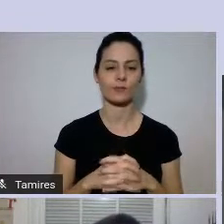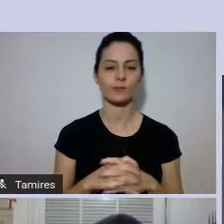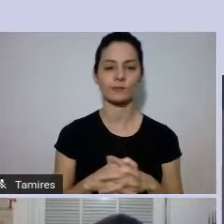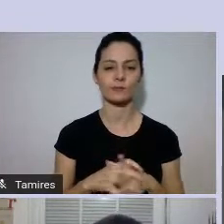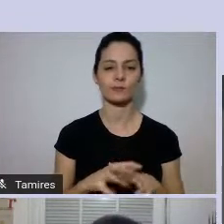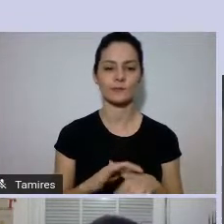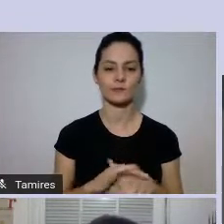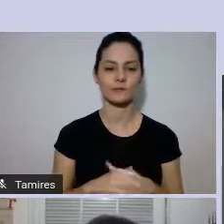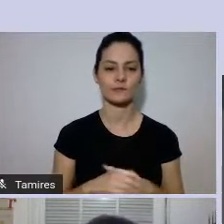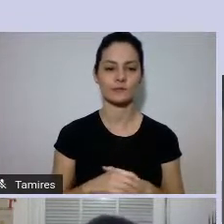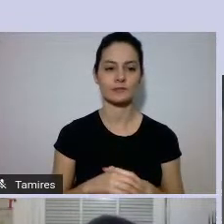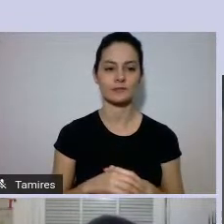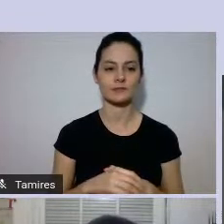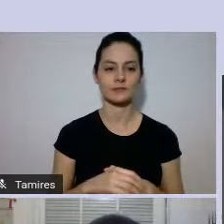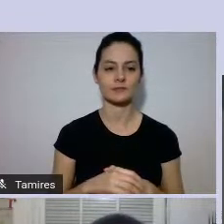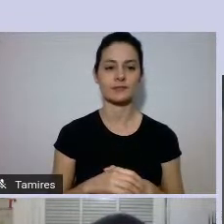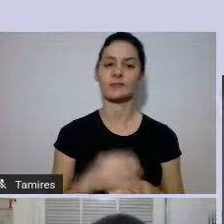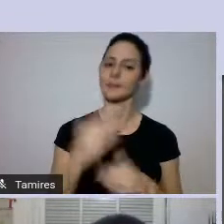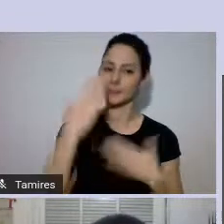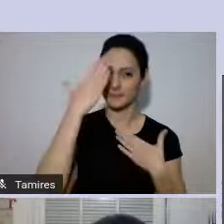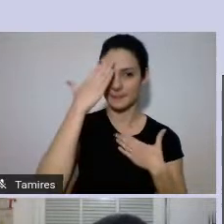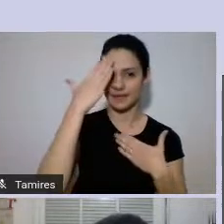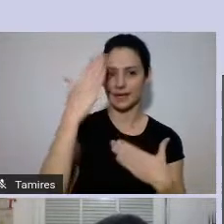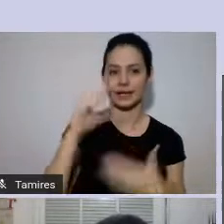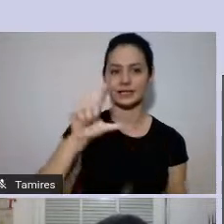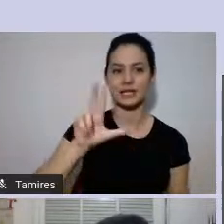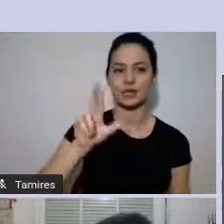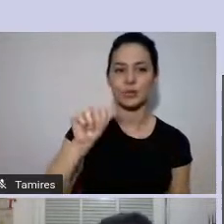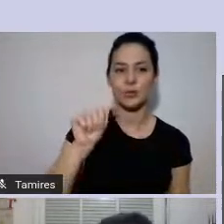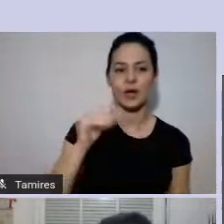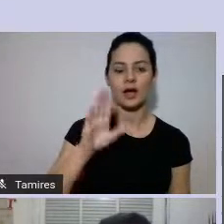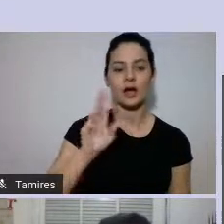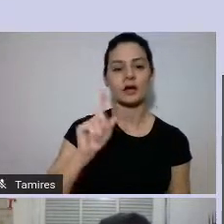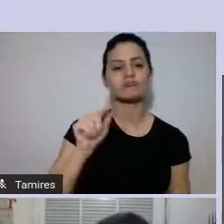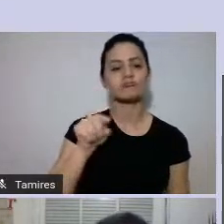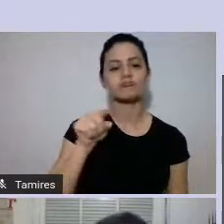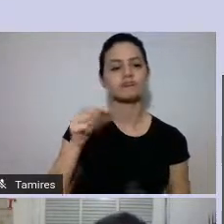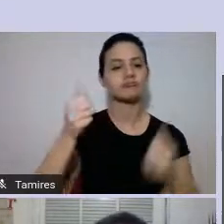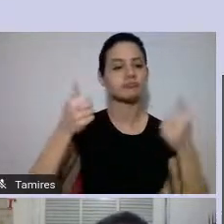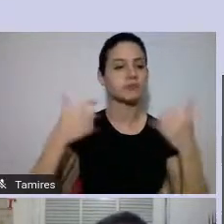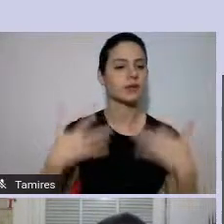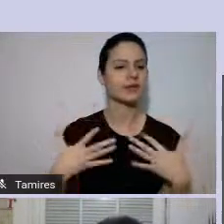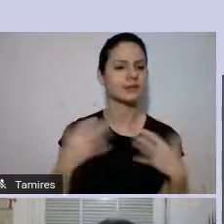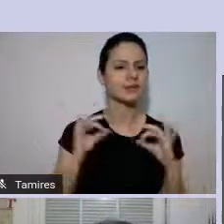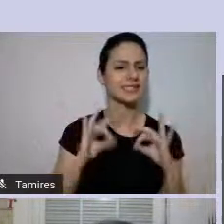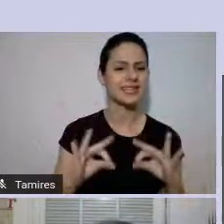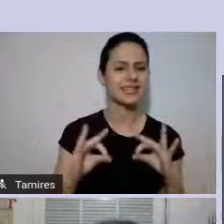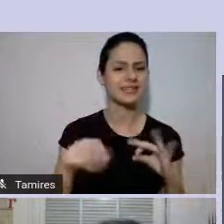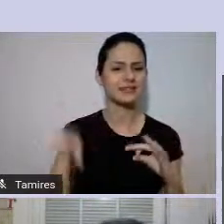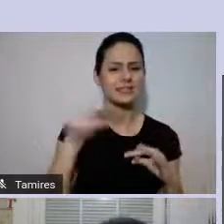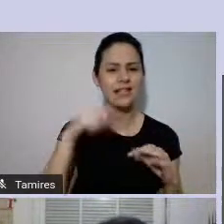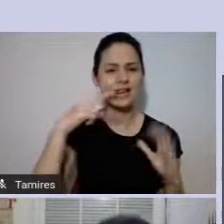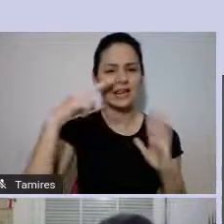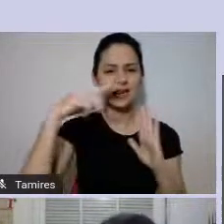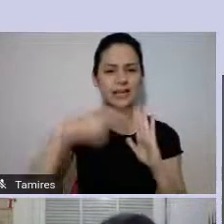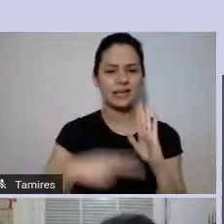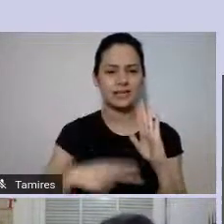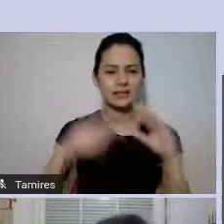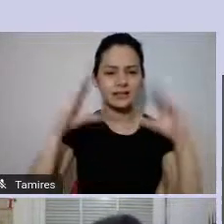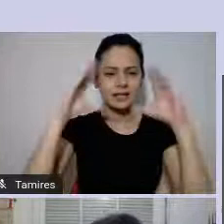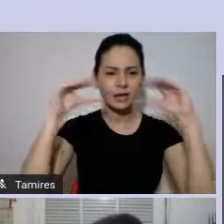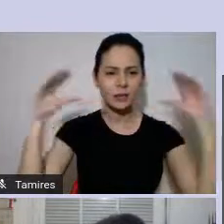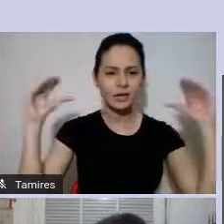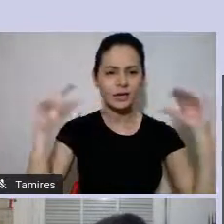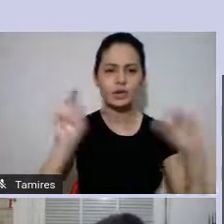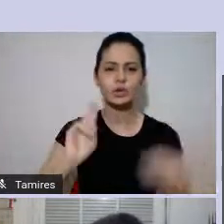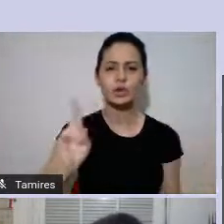Bom, obrigado, Lua. O nome da minha fala, eu não tenho certeza se vocês vão conseguir ler com tranquilidade tudo, mas o nome